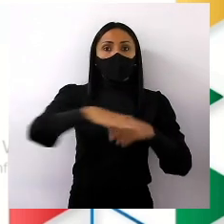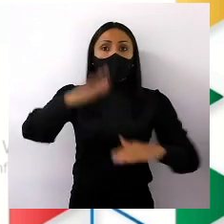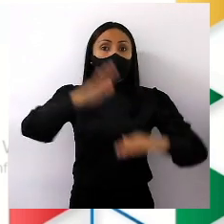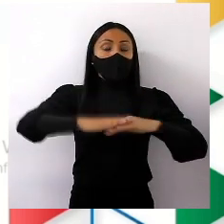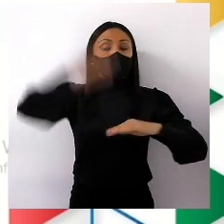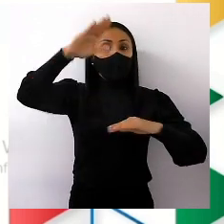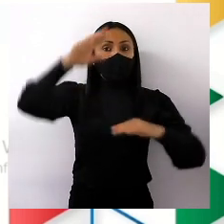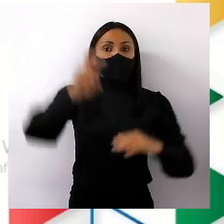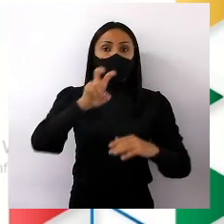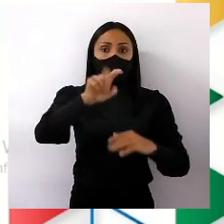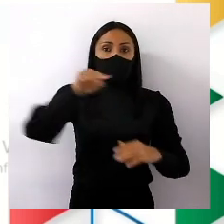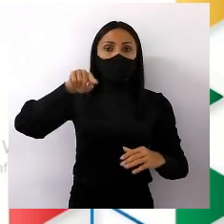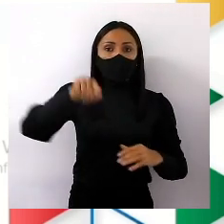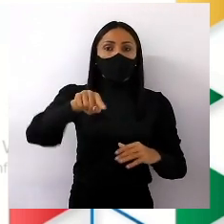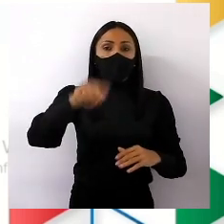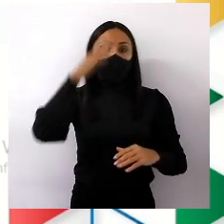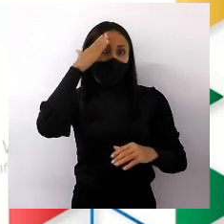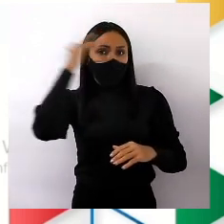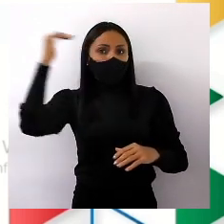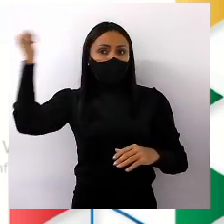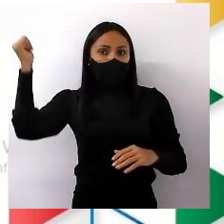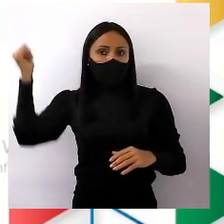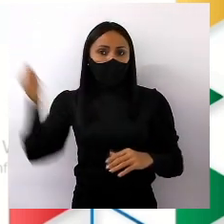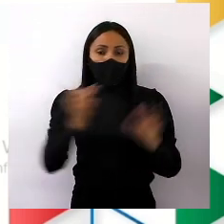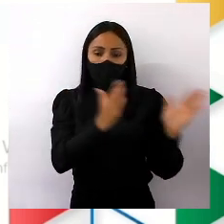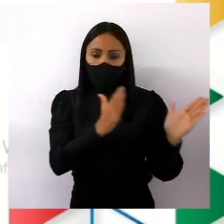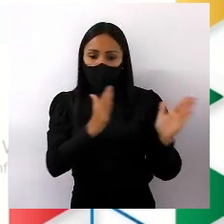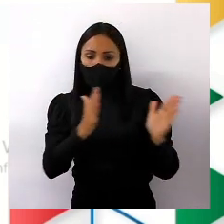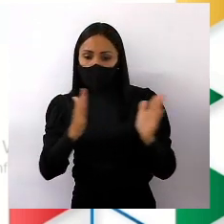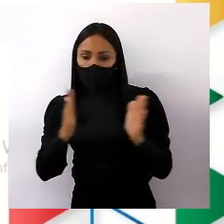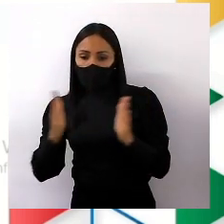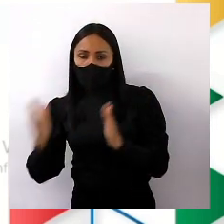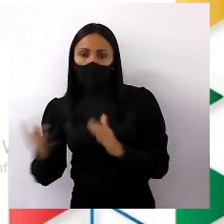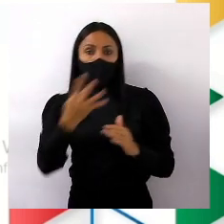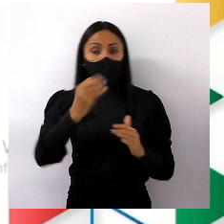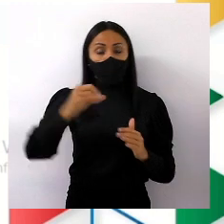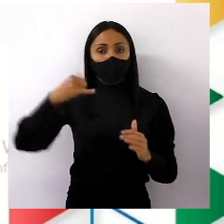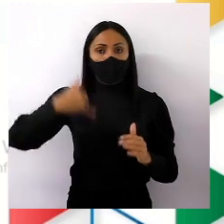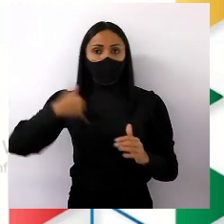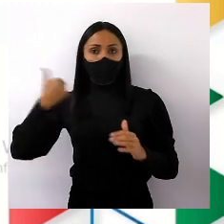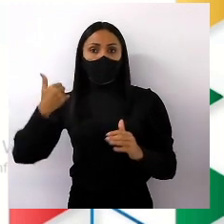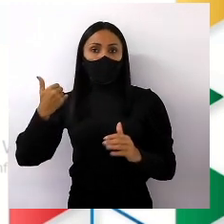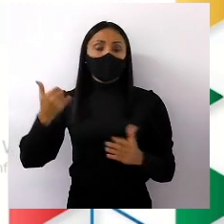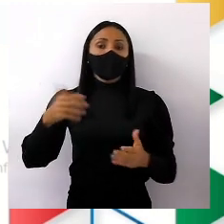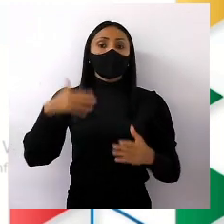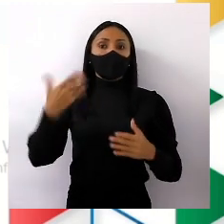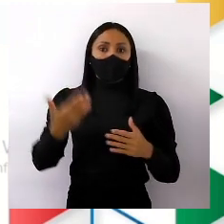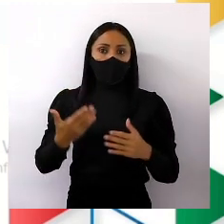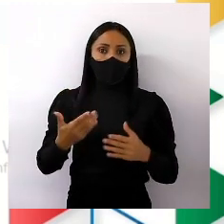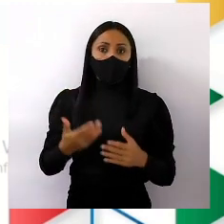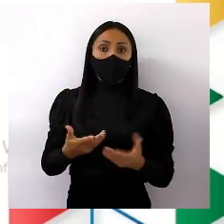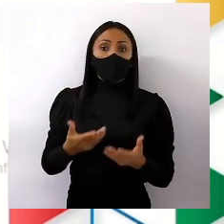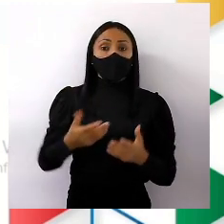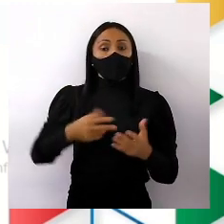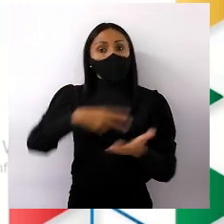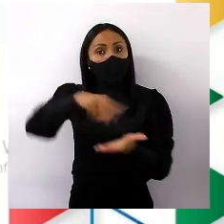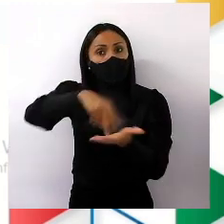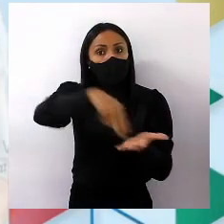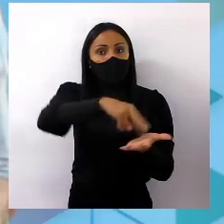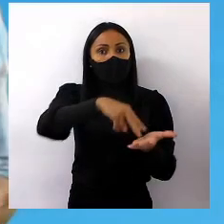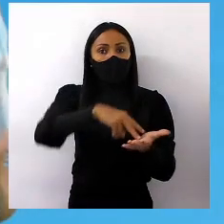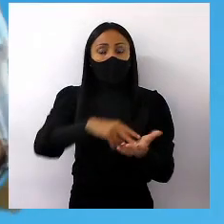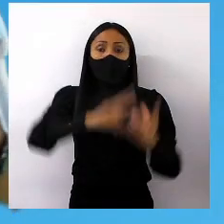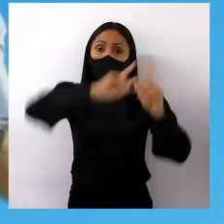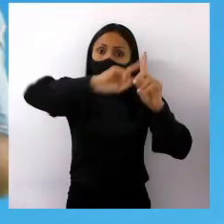5.000 artistas. Durante esses 40 anos, mais de 5.000 artistas passaram por lá e foram